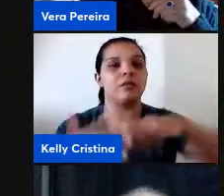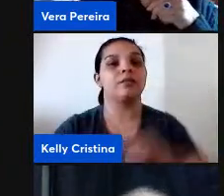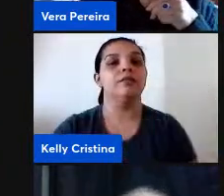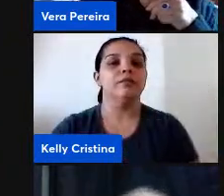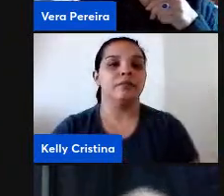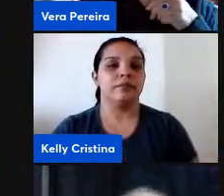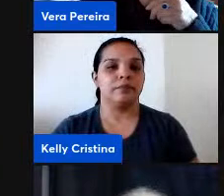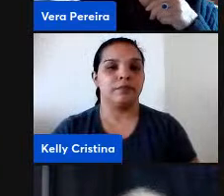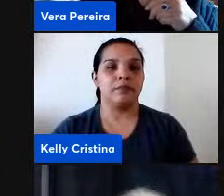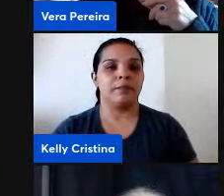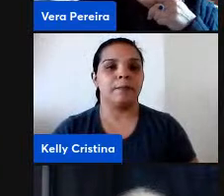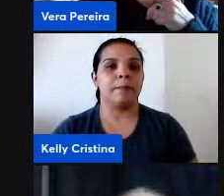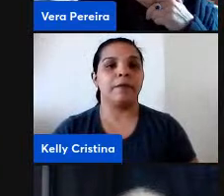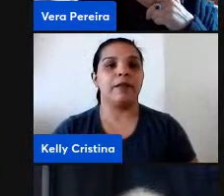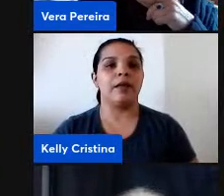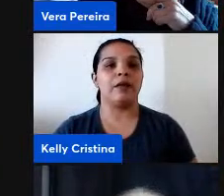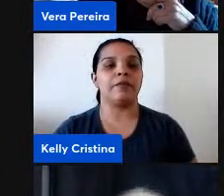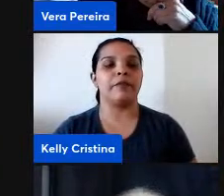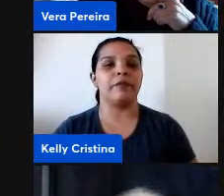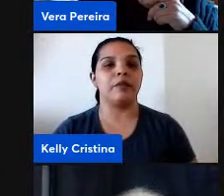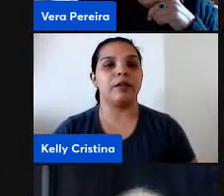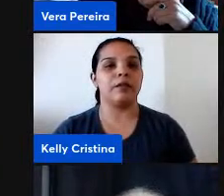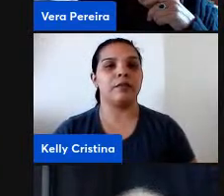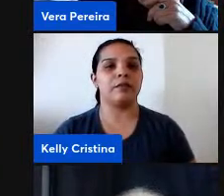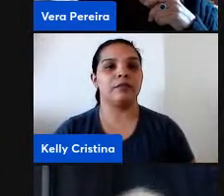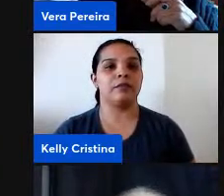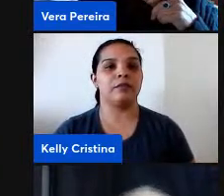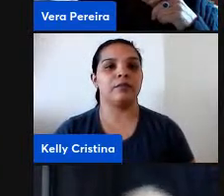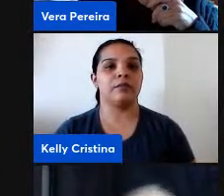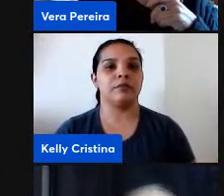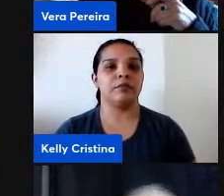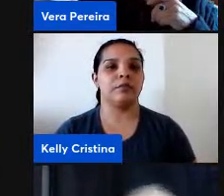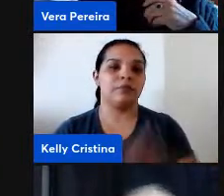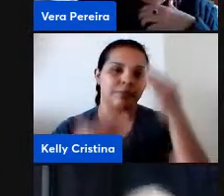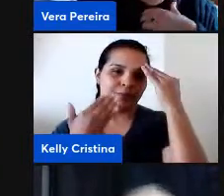Consequentemente, a gente pode escrever. Obrigada.